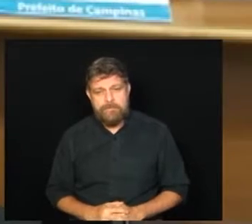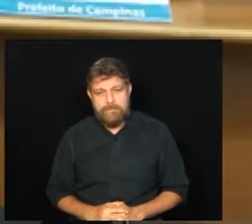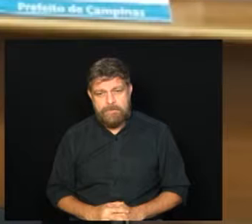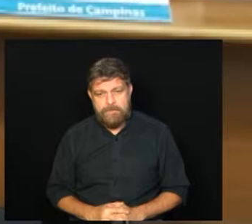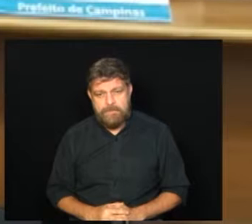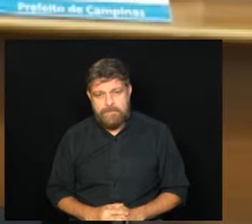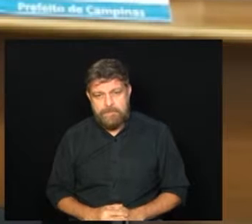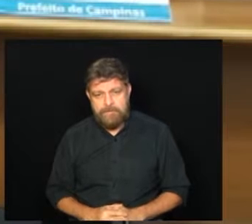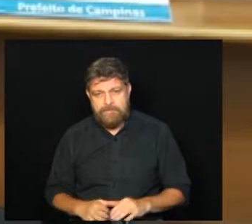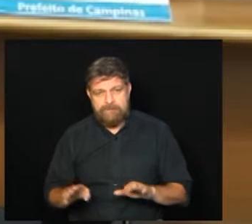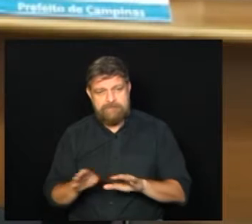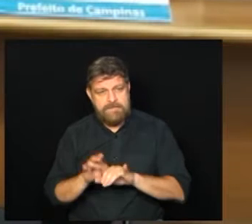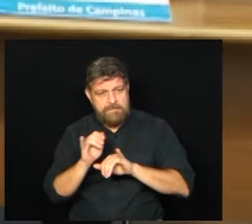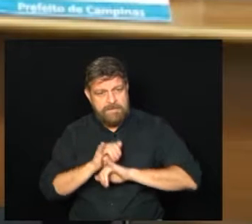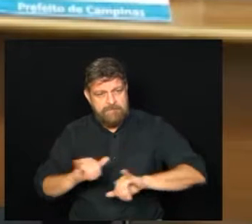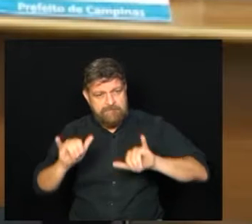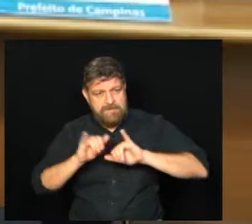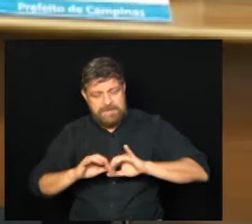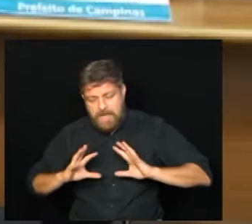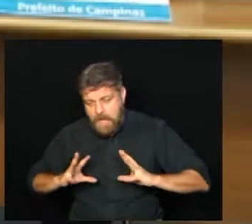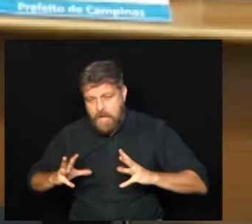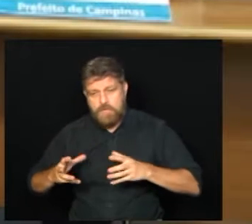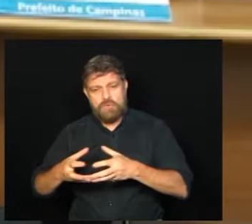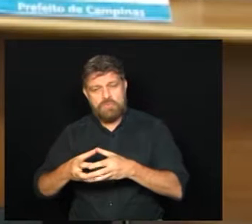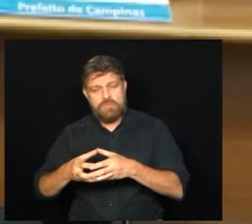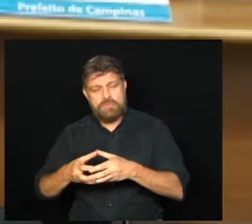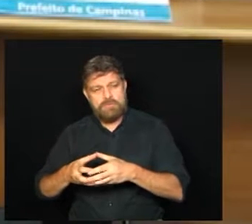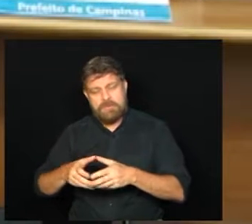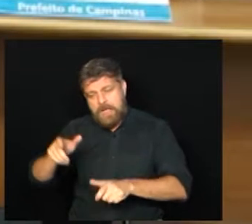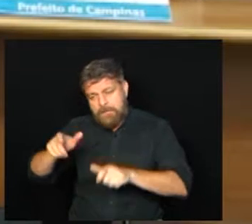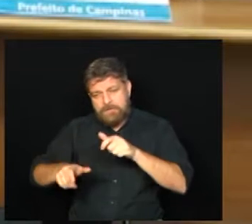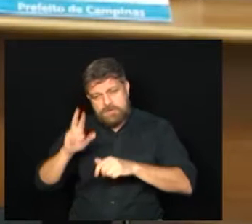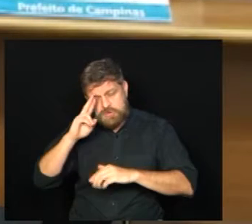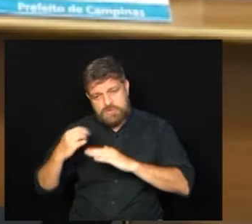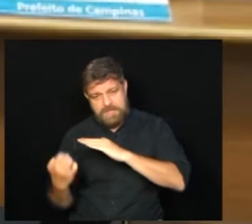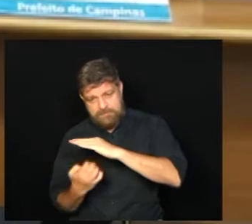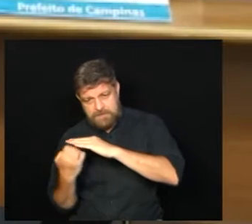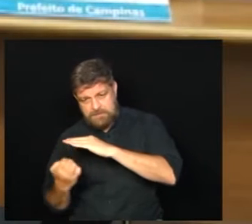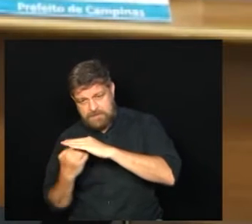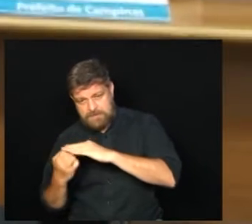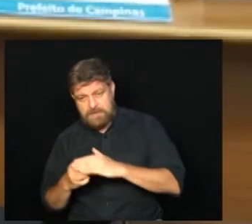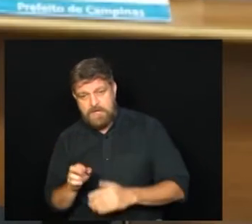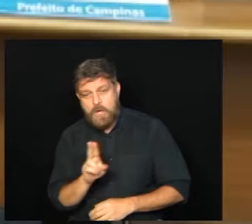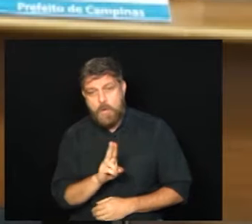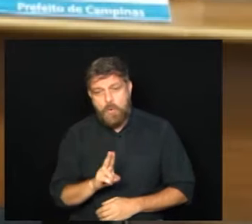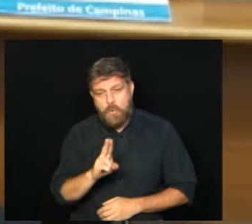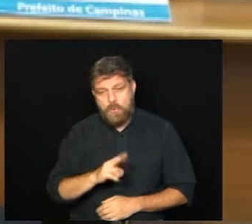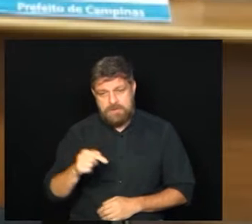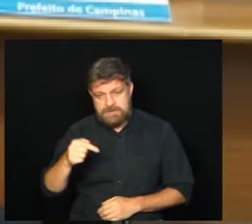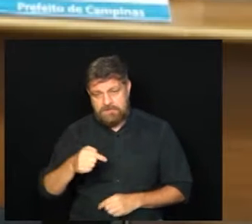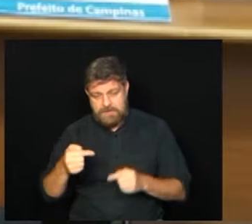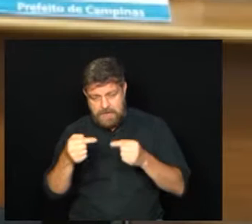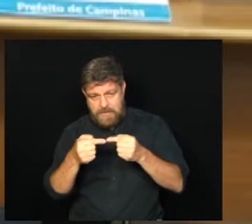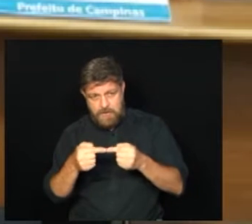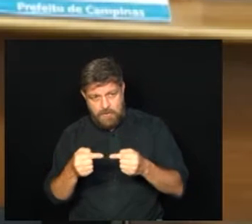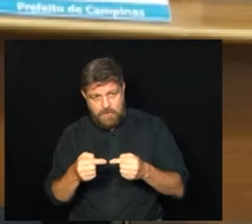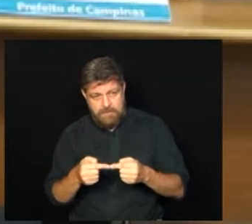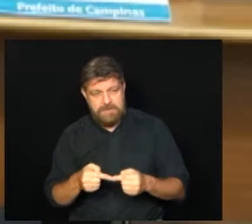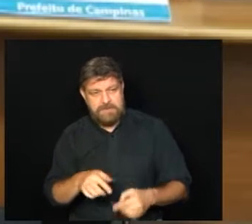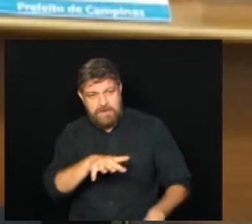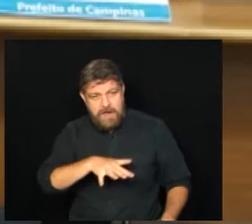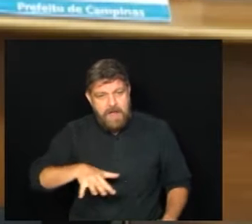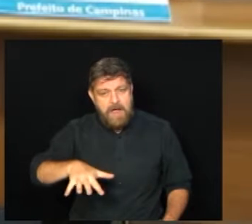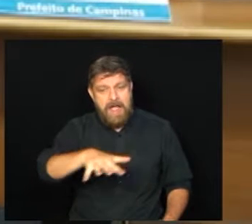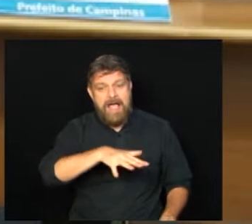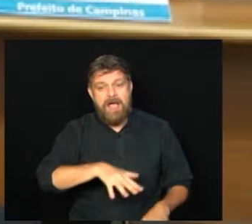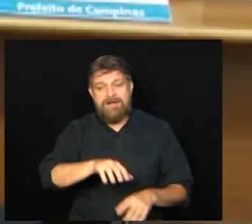Ele contempla todas as categorias de empresários ou de permissionários que estão dentro do rol de atuação